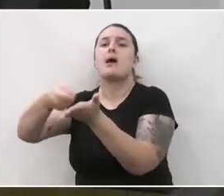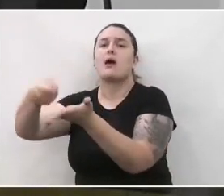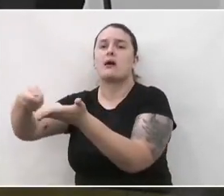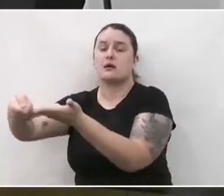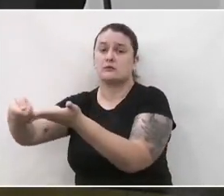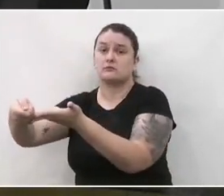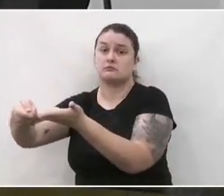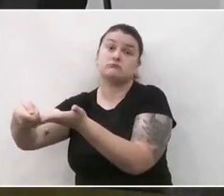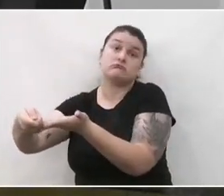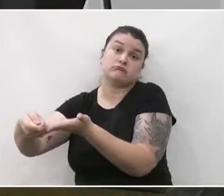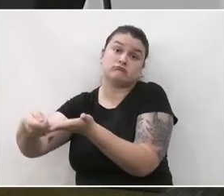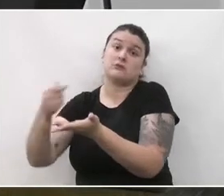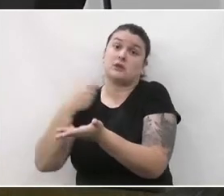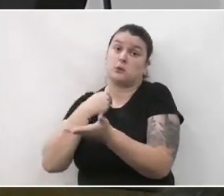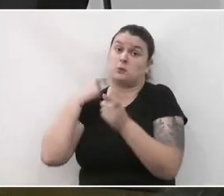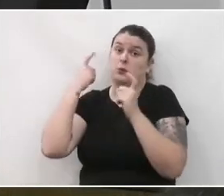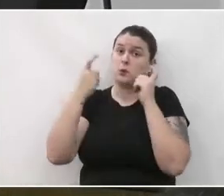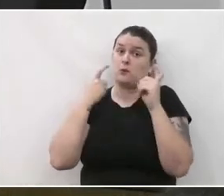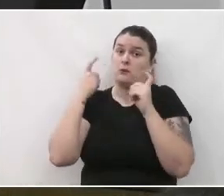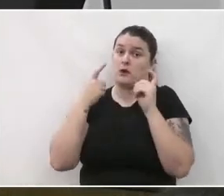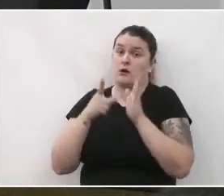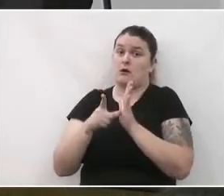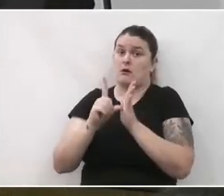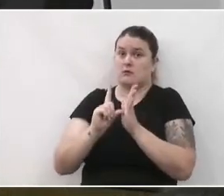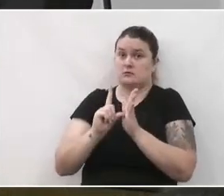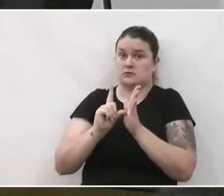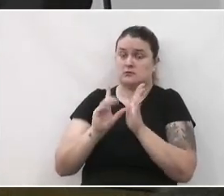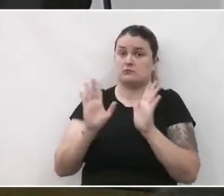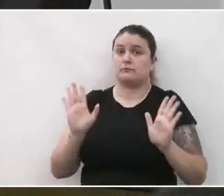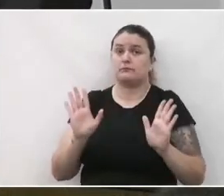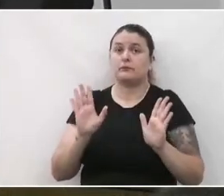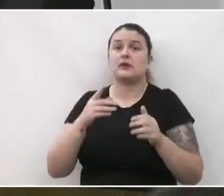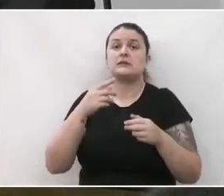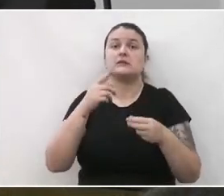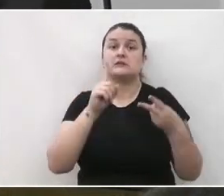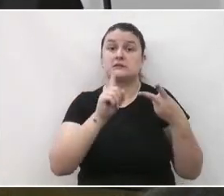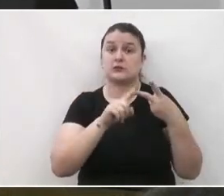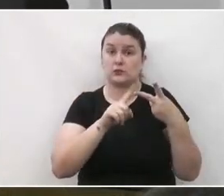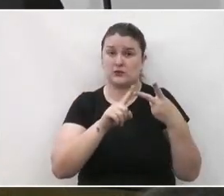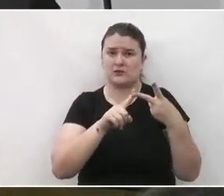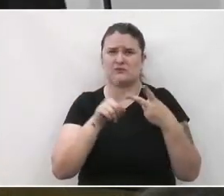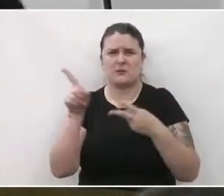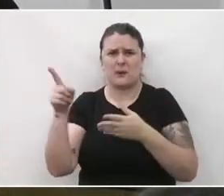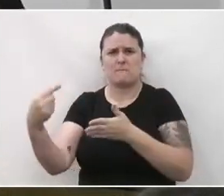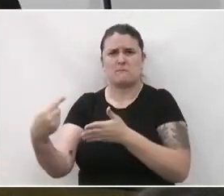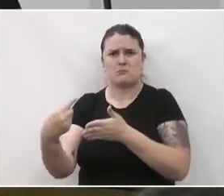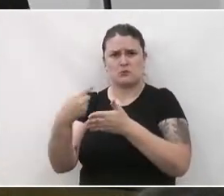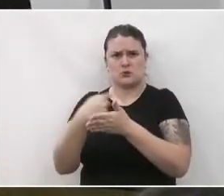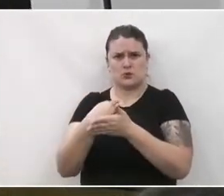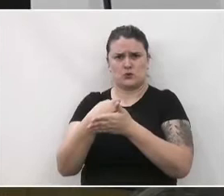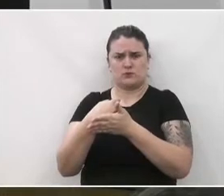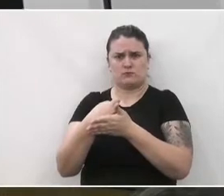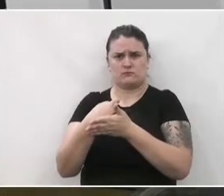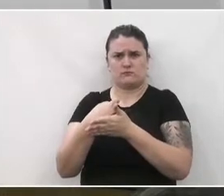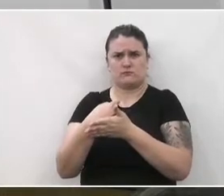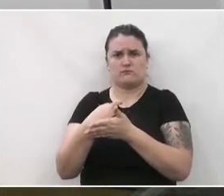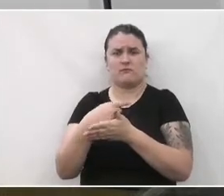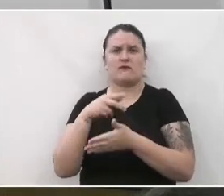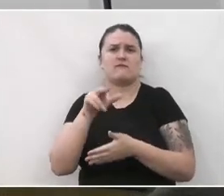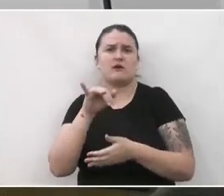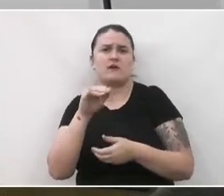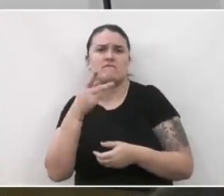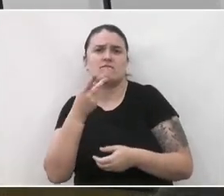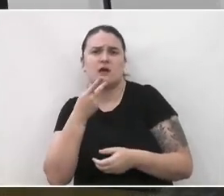Então, isso é uma coisa que me preocupa, antes de qualquer coisa. Segundo, o senhor me pergunta, e nós aí vamos